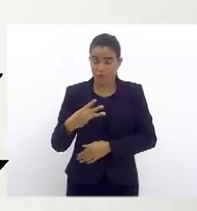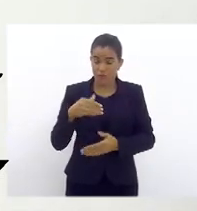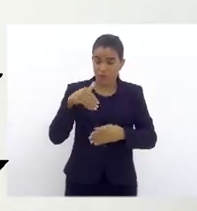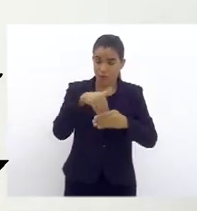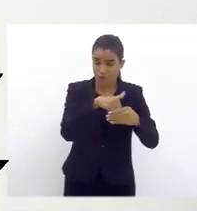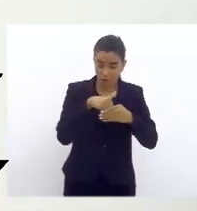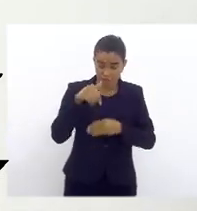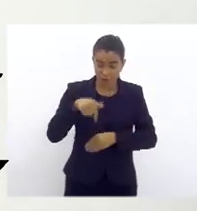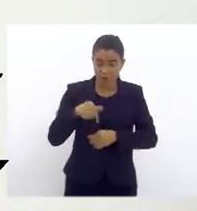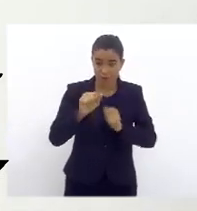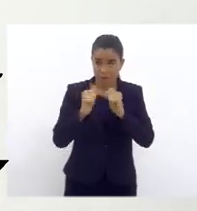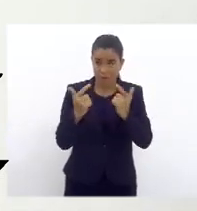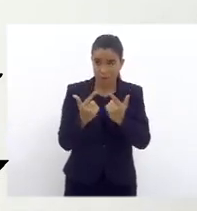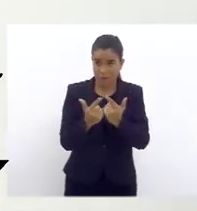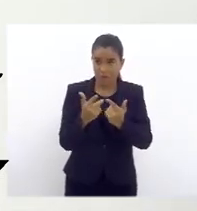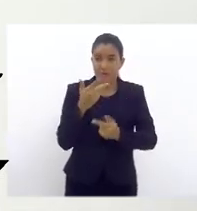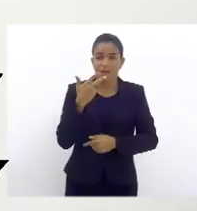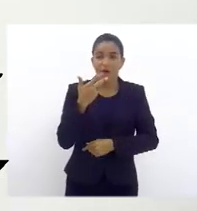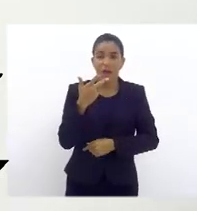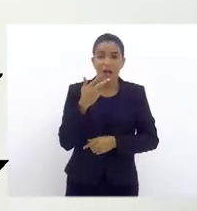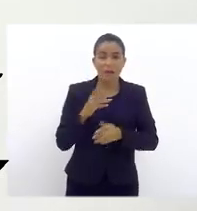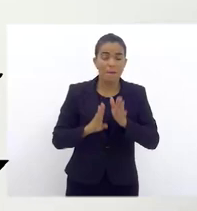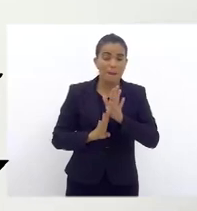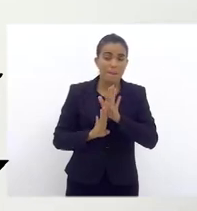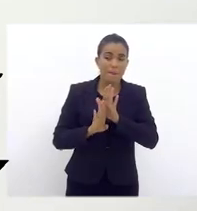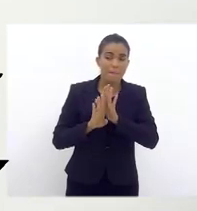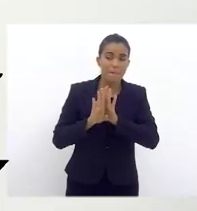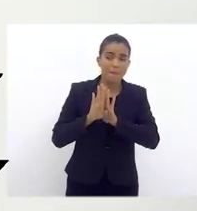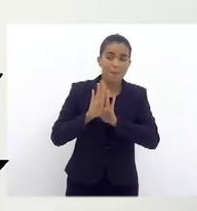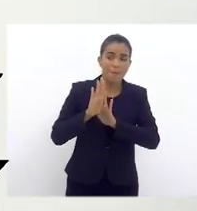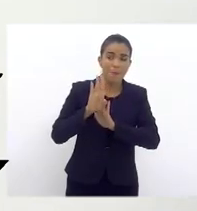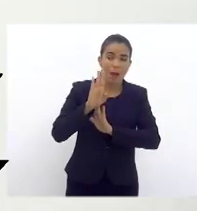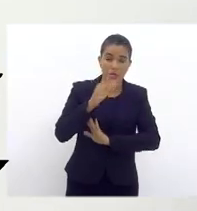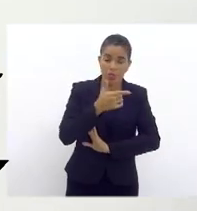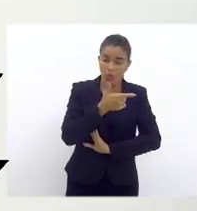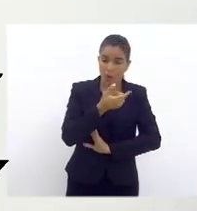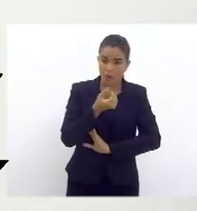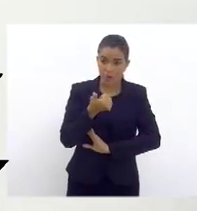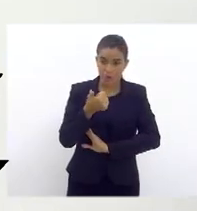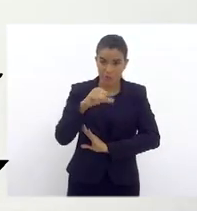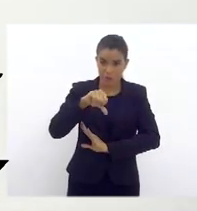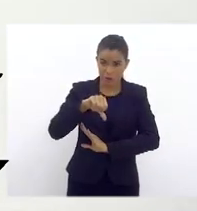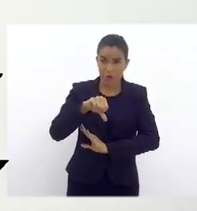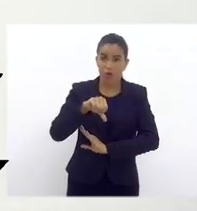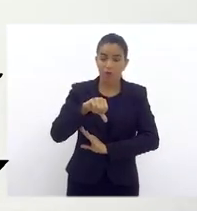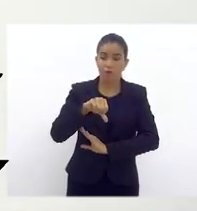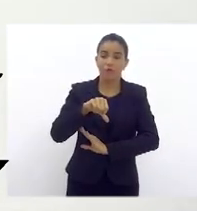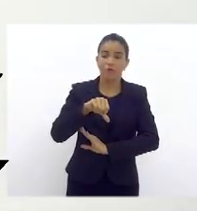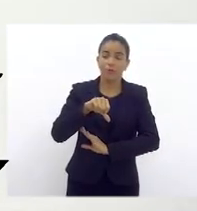e aí a gente tá falando de uma crescente desde 2019 que foi a última legislatura